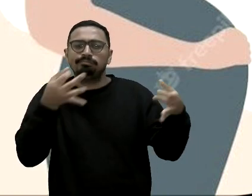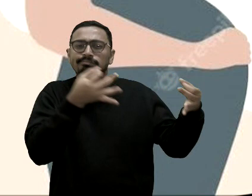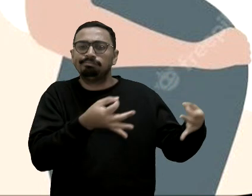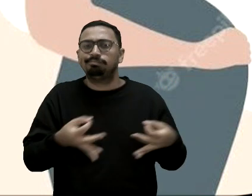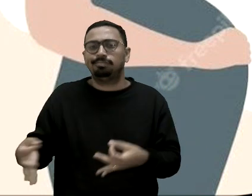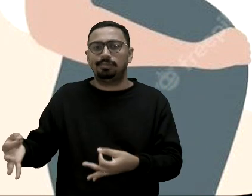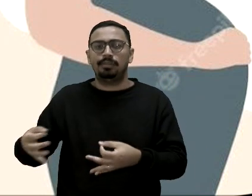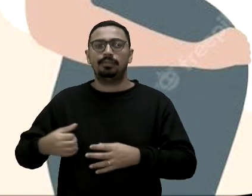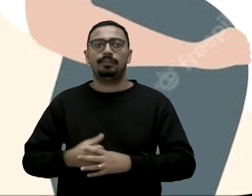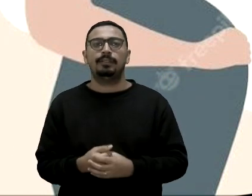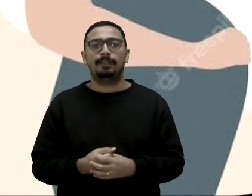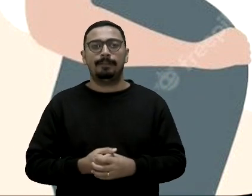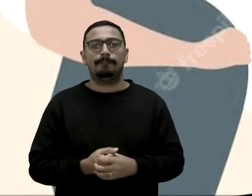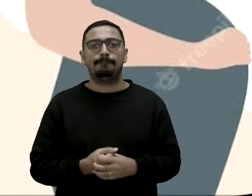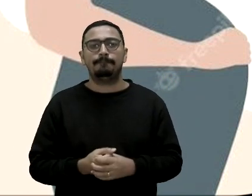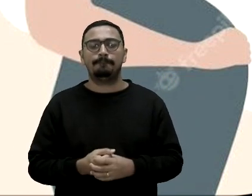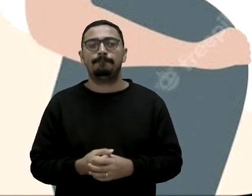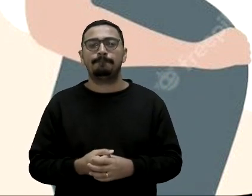corretamente.